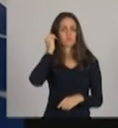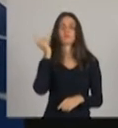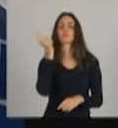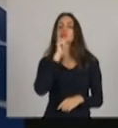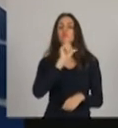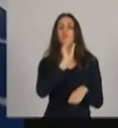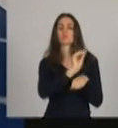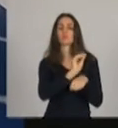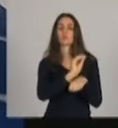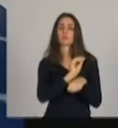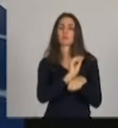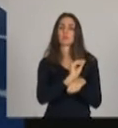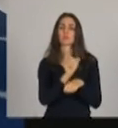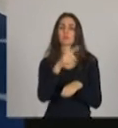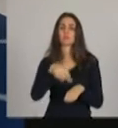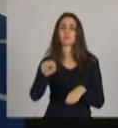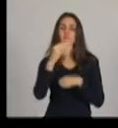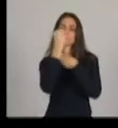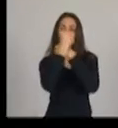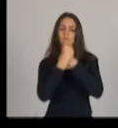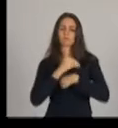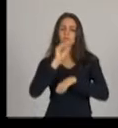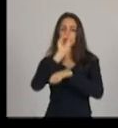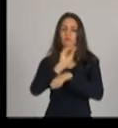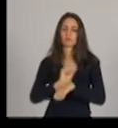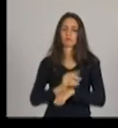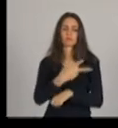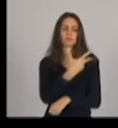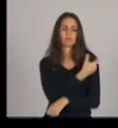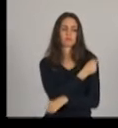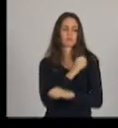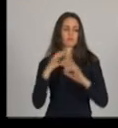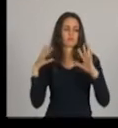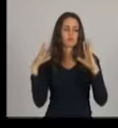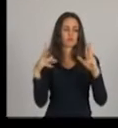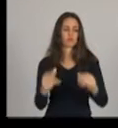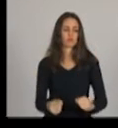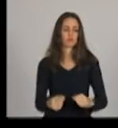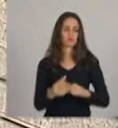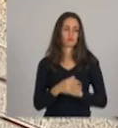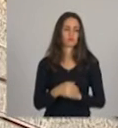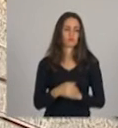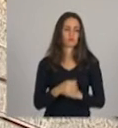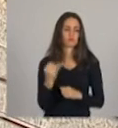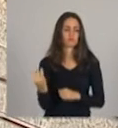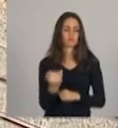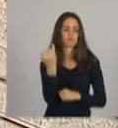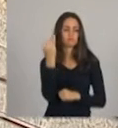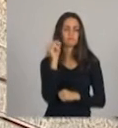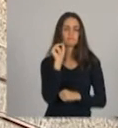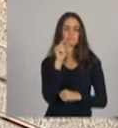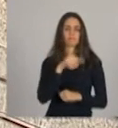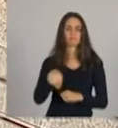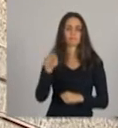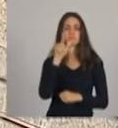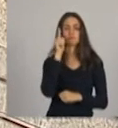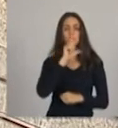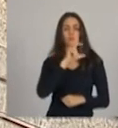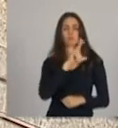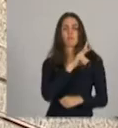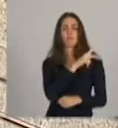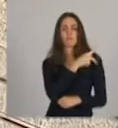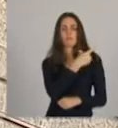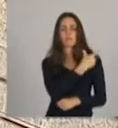realmente cuidar. Vamos nos cuidar. Vacina para todos. O importante é que essa